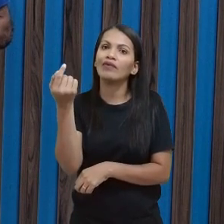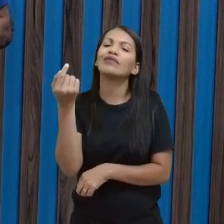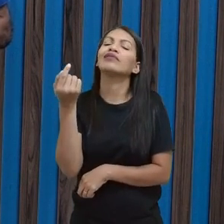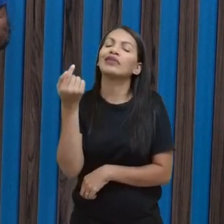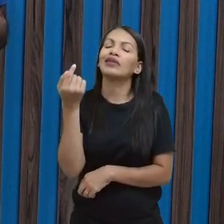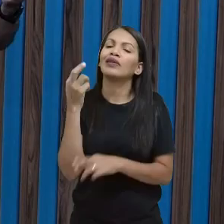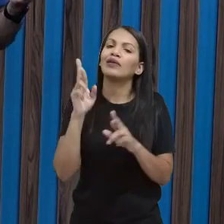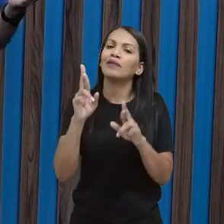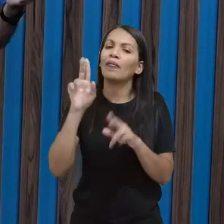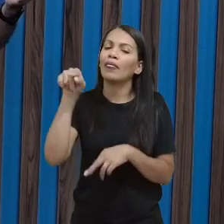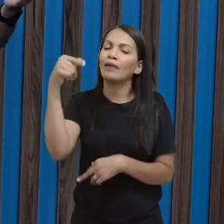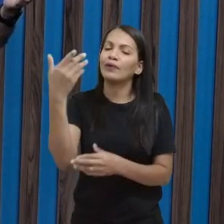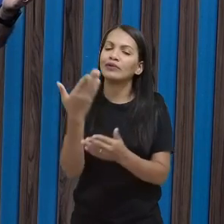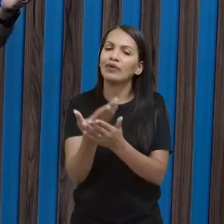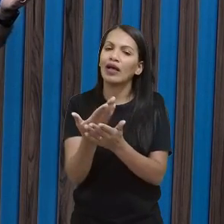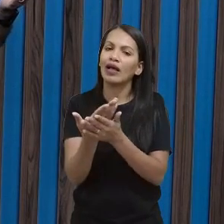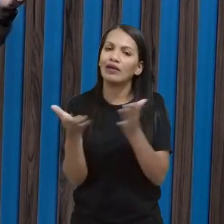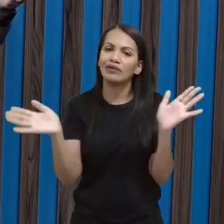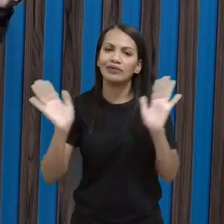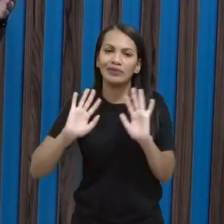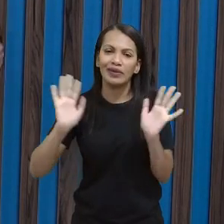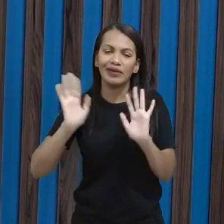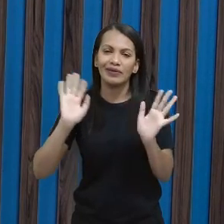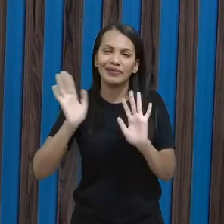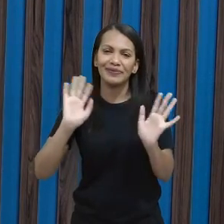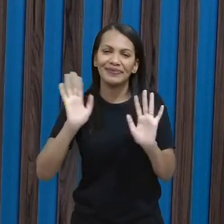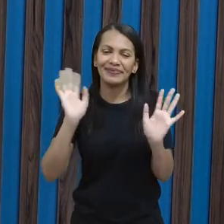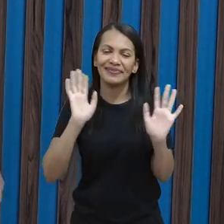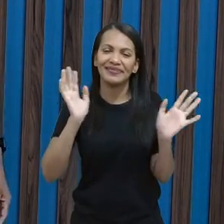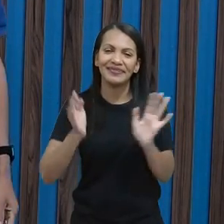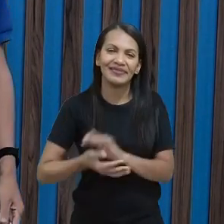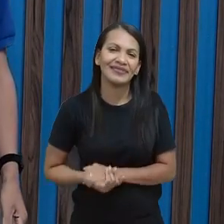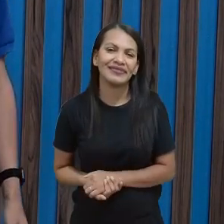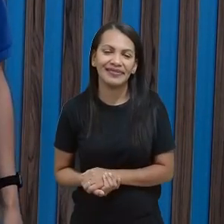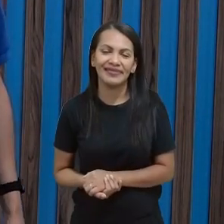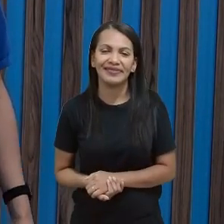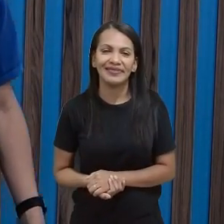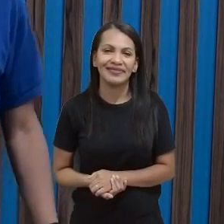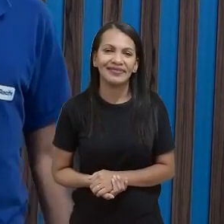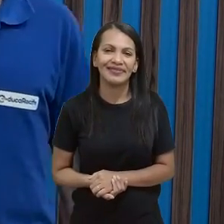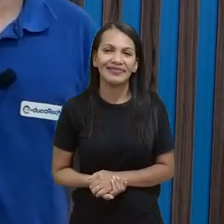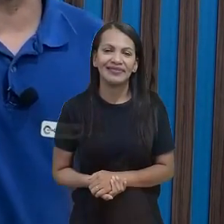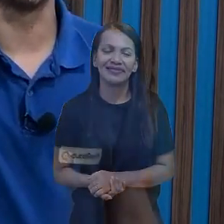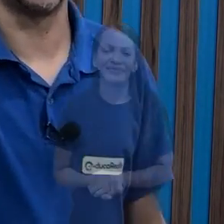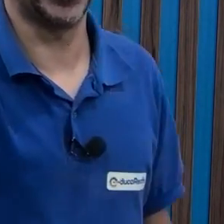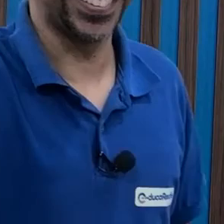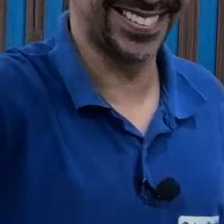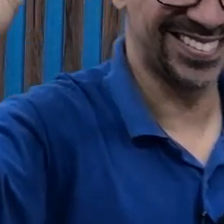aula e até as cenas do próximo capítulo. Fui! Tchau!